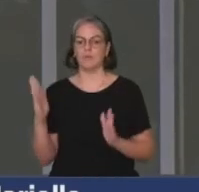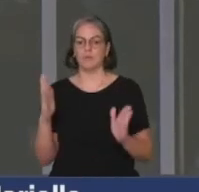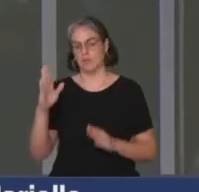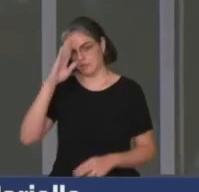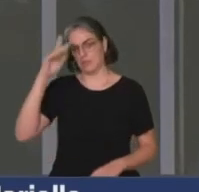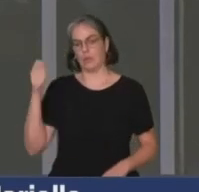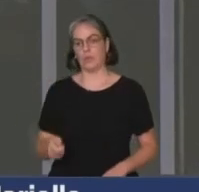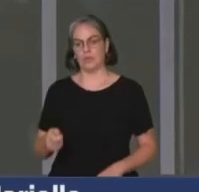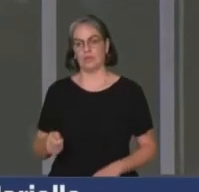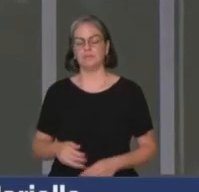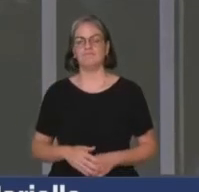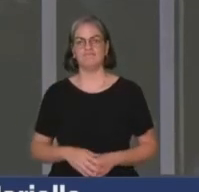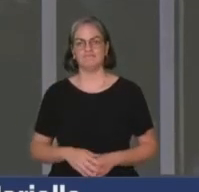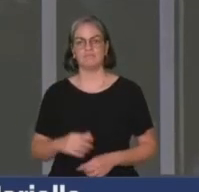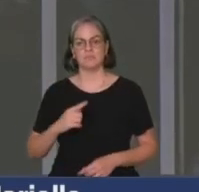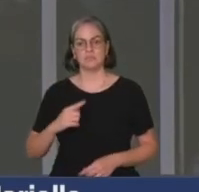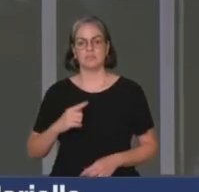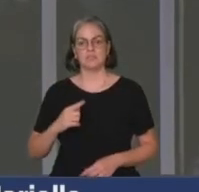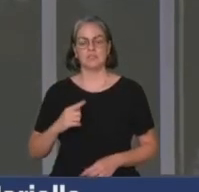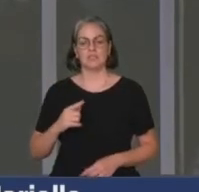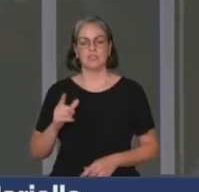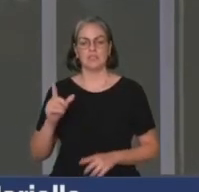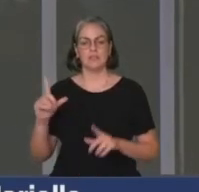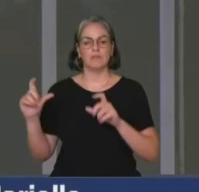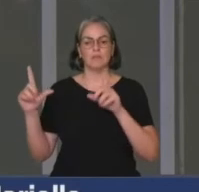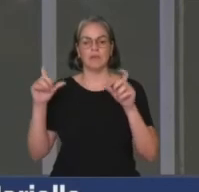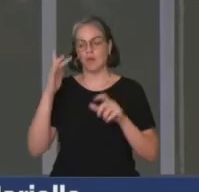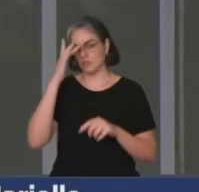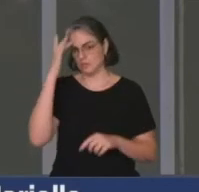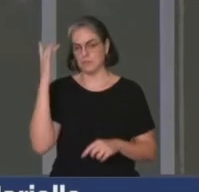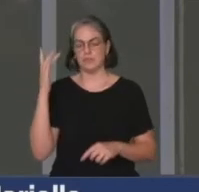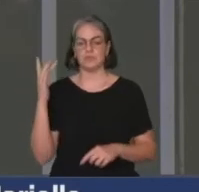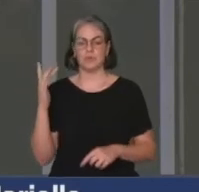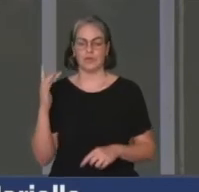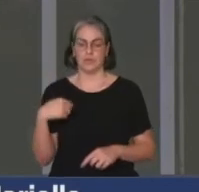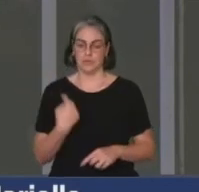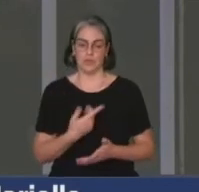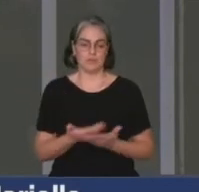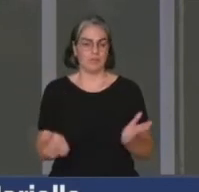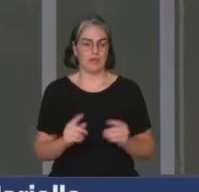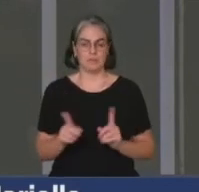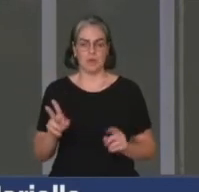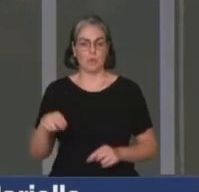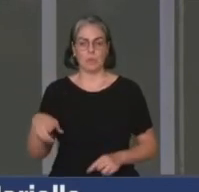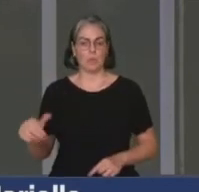imagens de pessoas das quais perdemos e nunca esse Estado respondeu o que foi que aconteceu com elas.